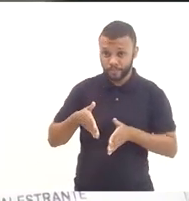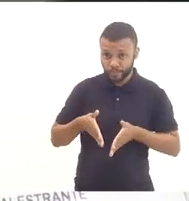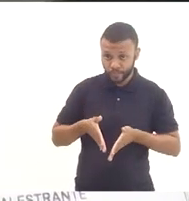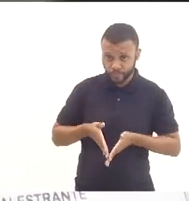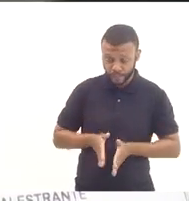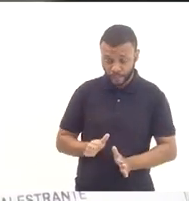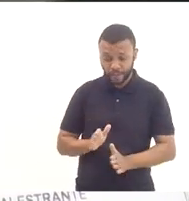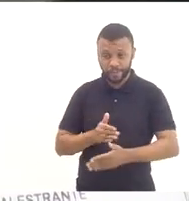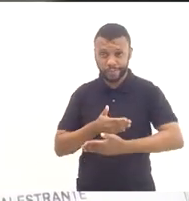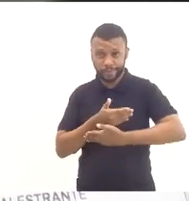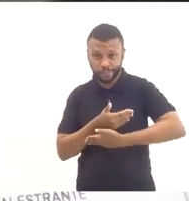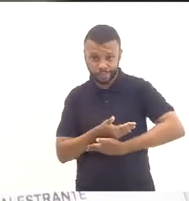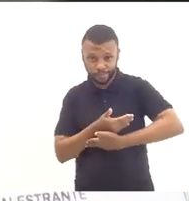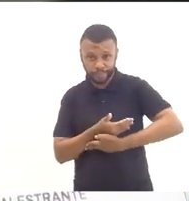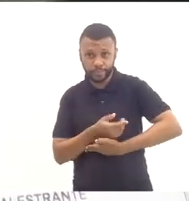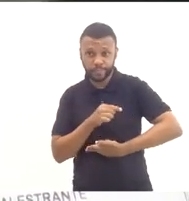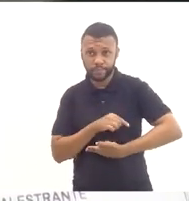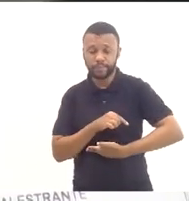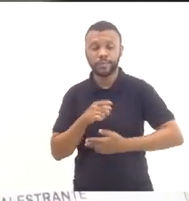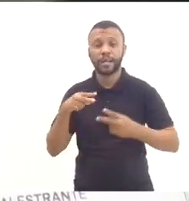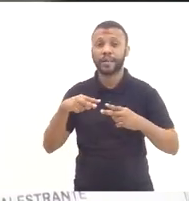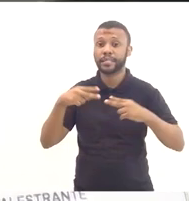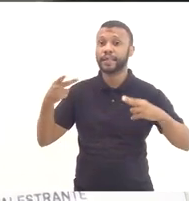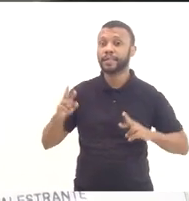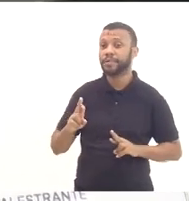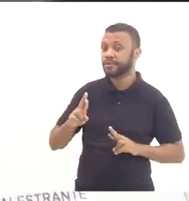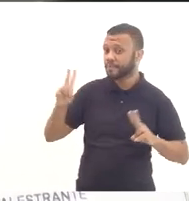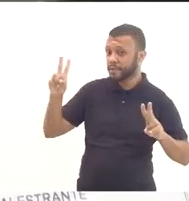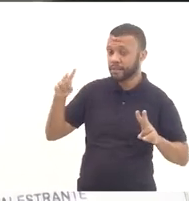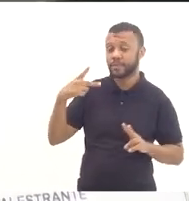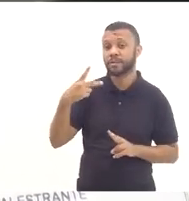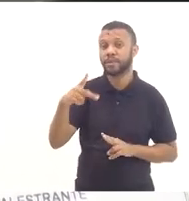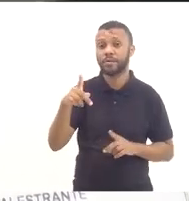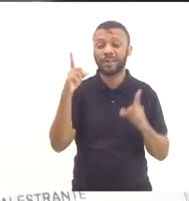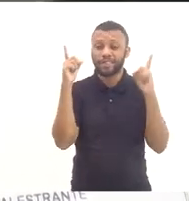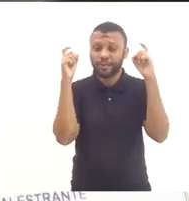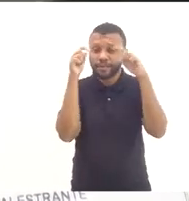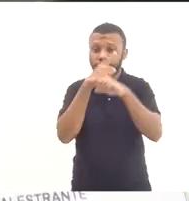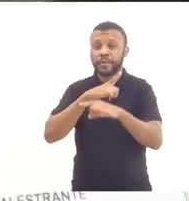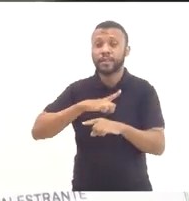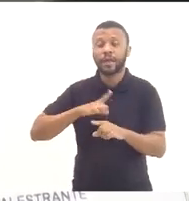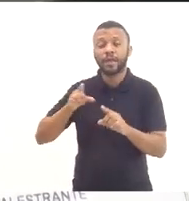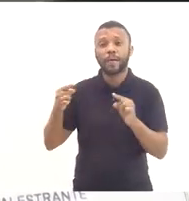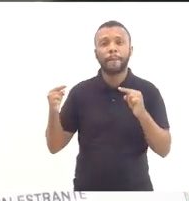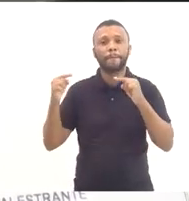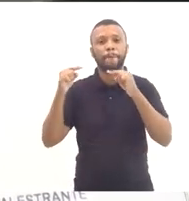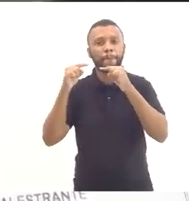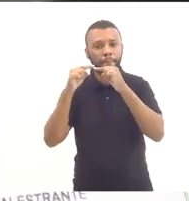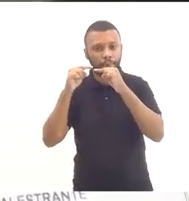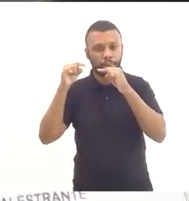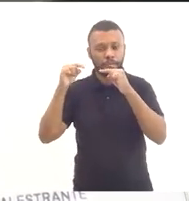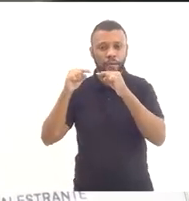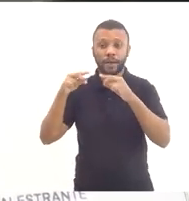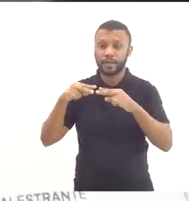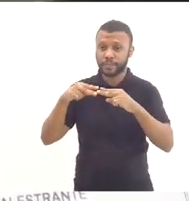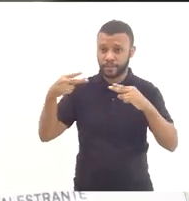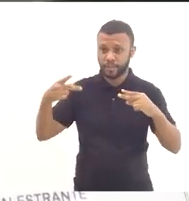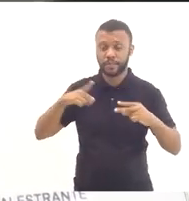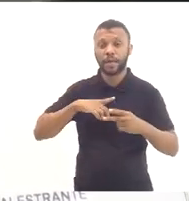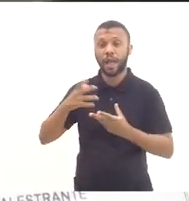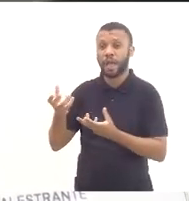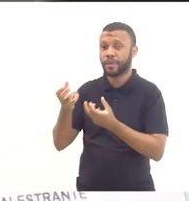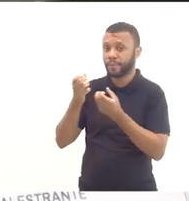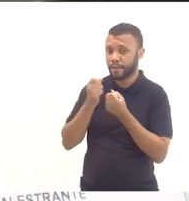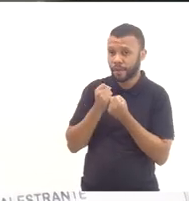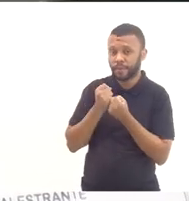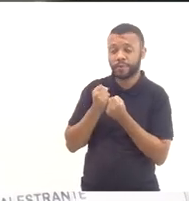que não é da sua família uma pessoa é de genética diferente da sua raramente você vai ter com ela a coincidência genética a gente recessividade para aquela